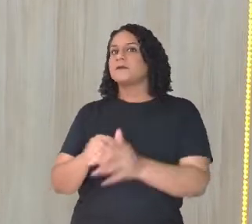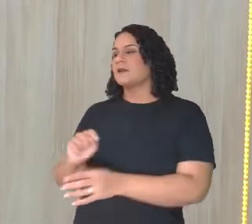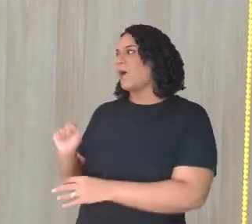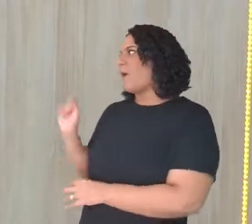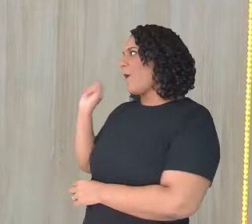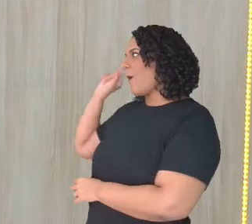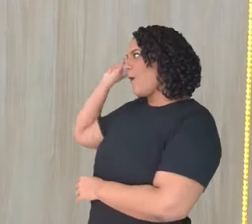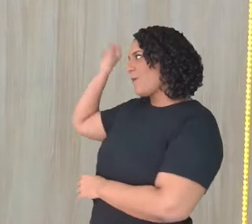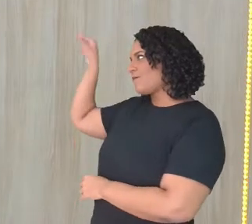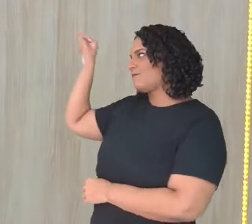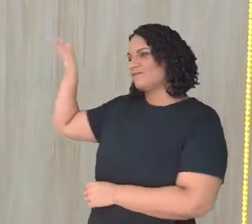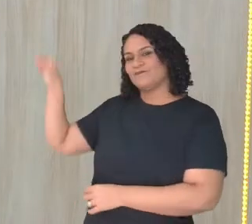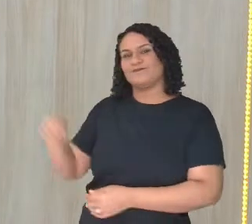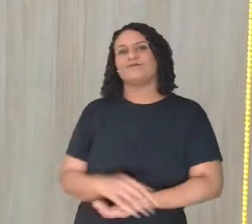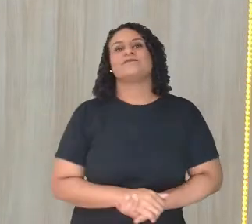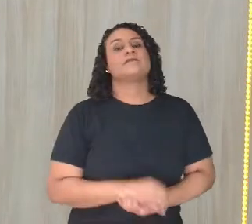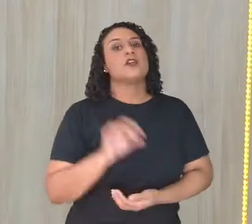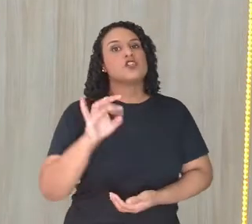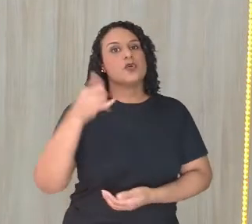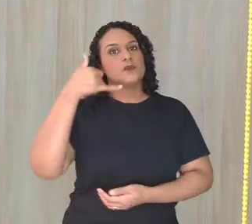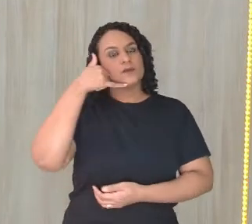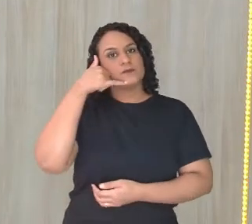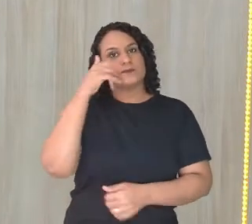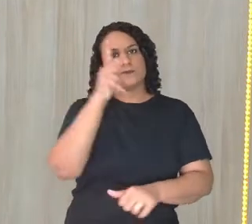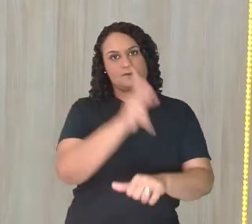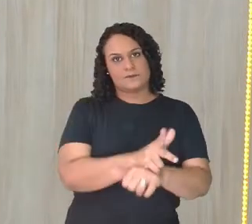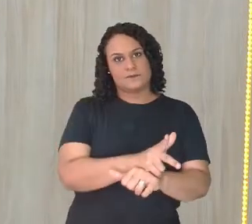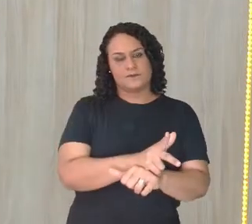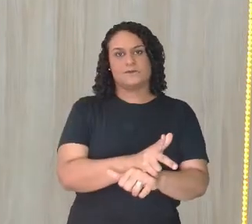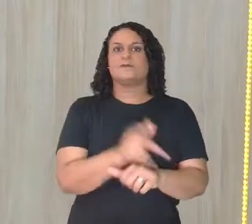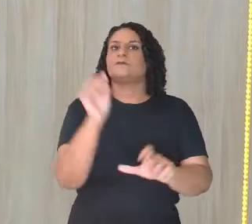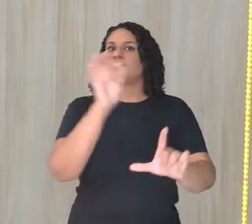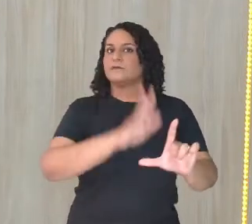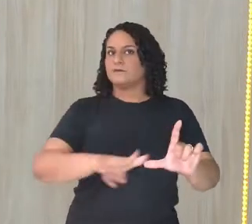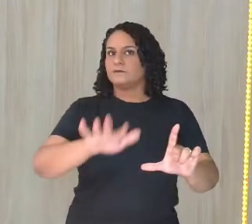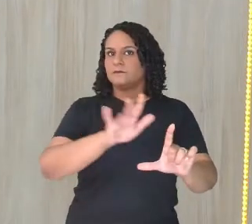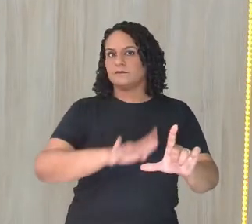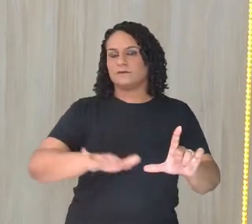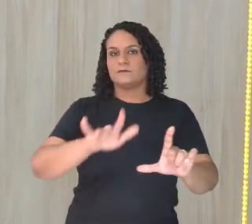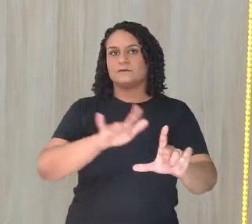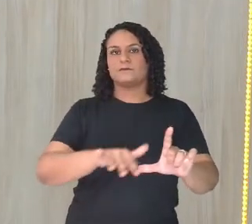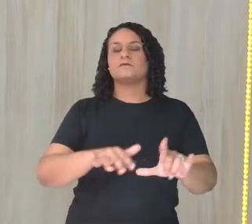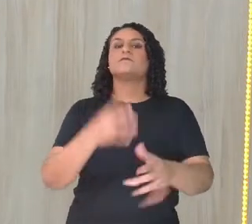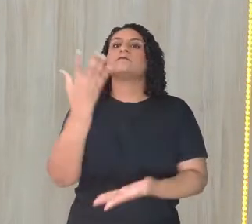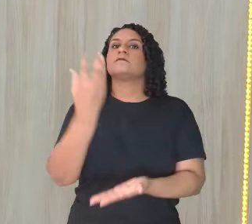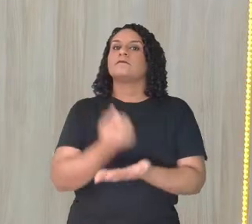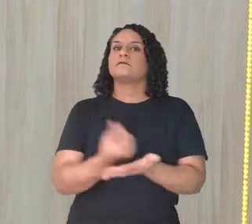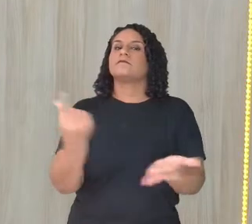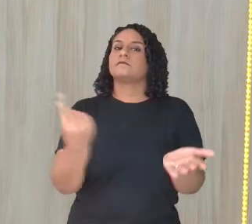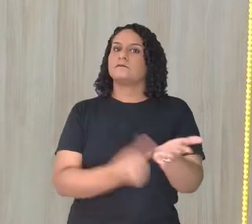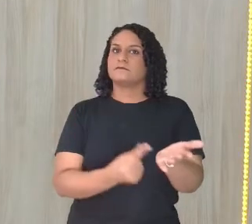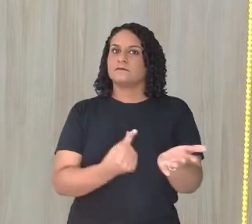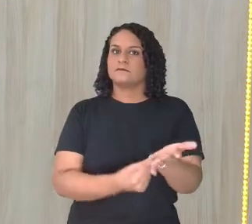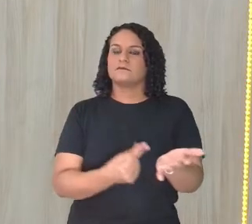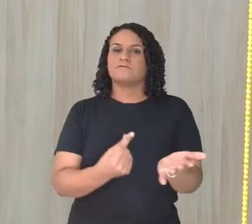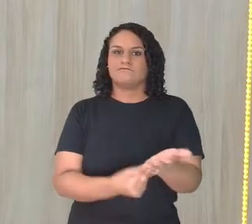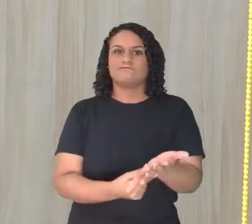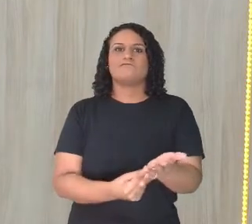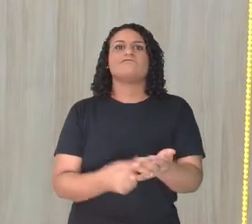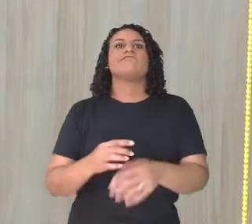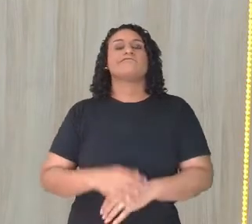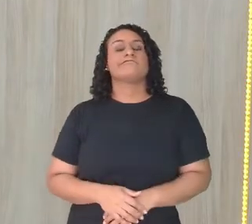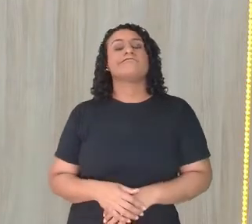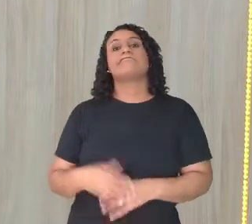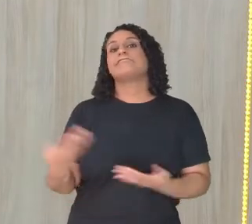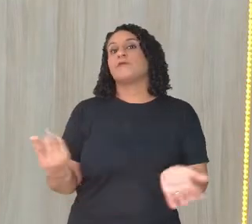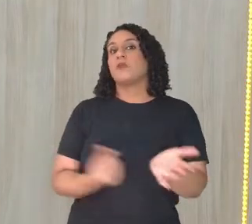na sua tela. Então, é só apontar a câmera do seu celular para esse QR Code, é baixar o aplicativo e